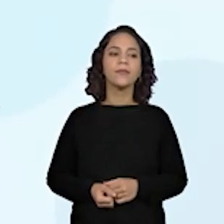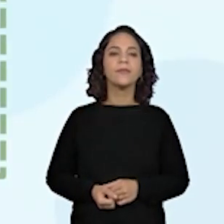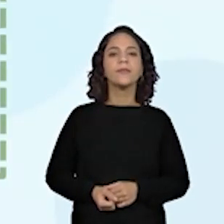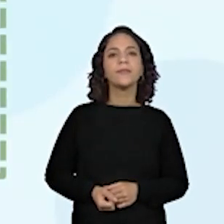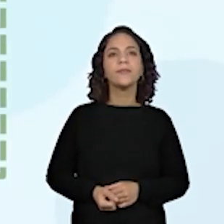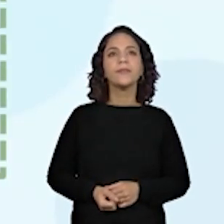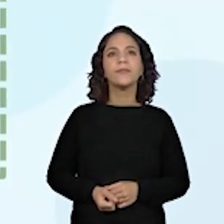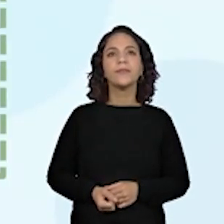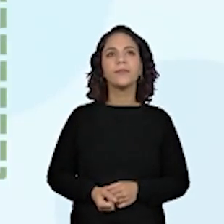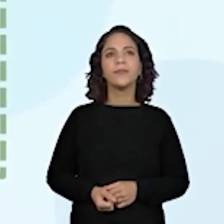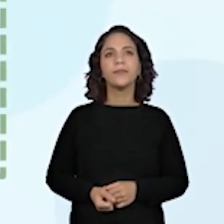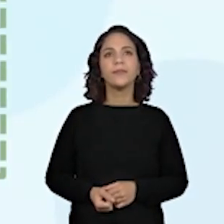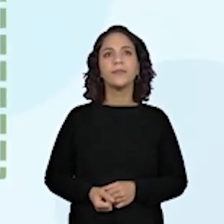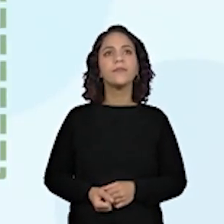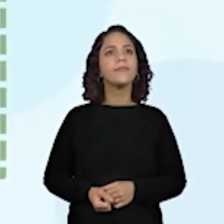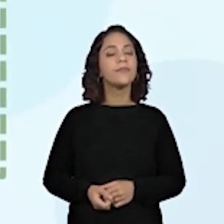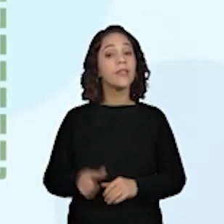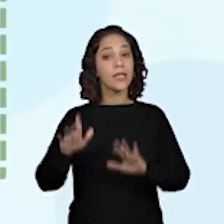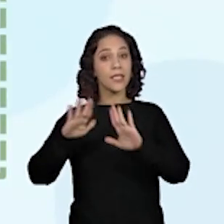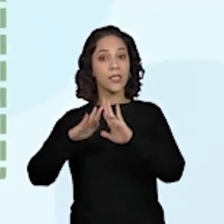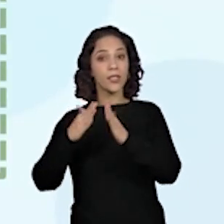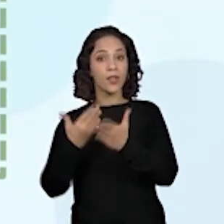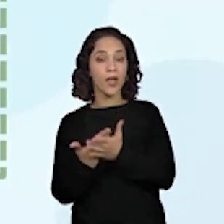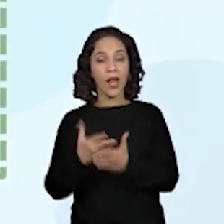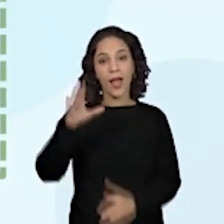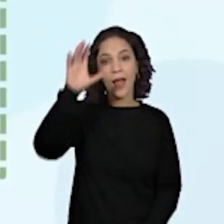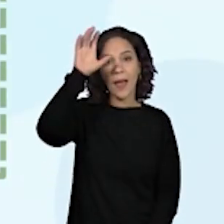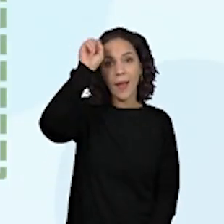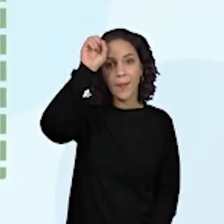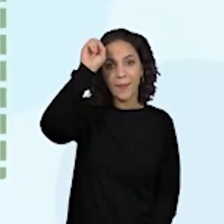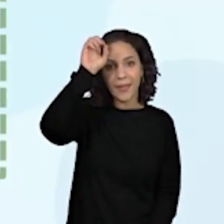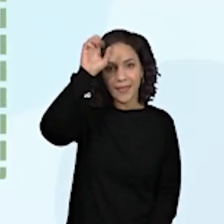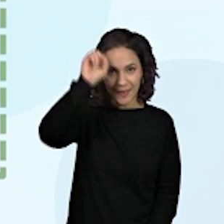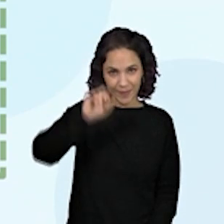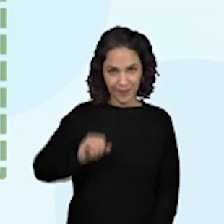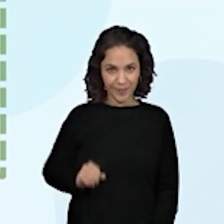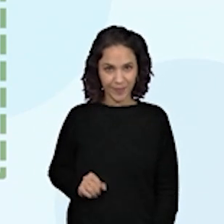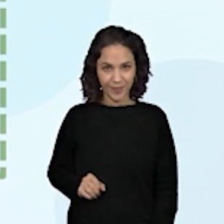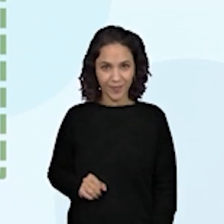Vejam. Escola a aprender.